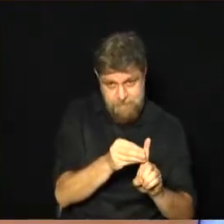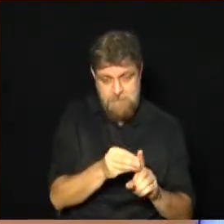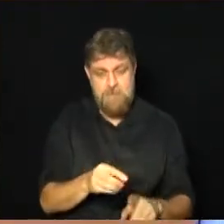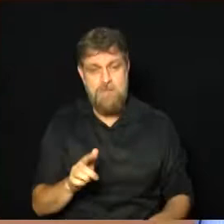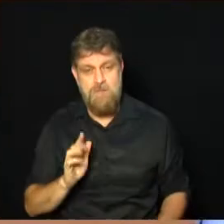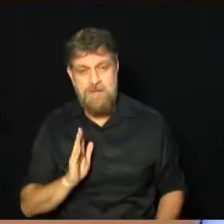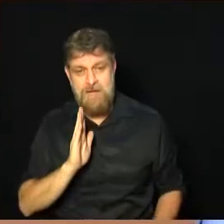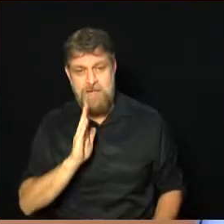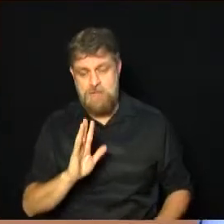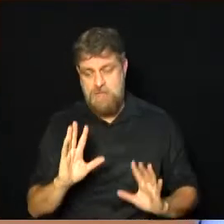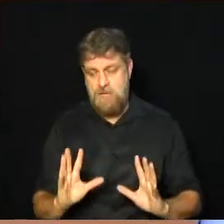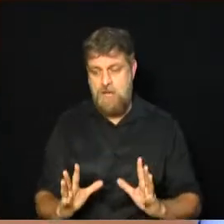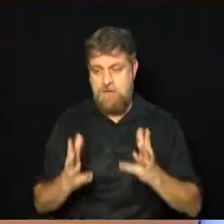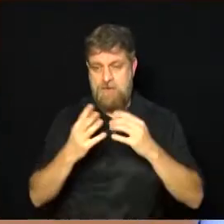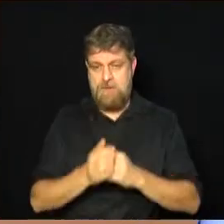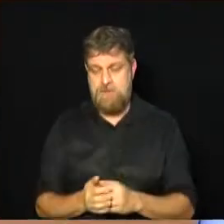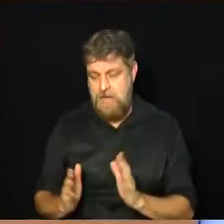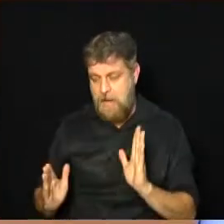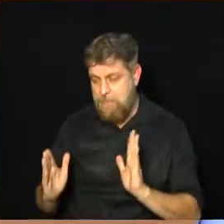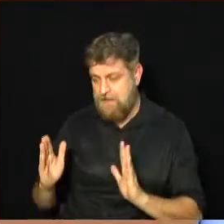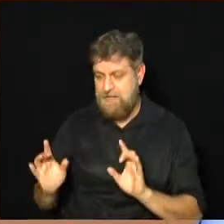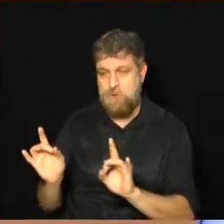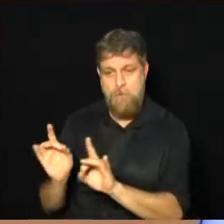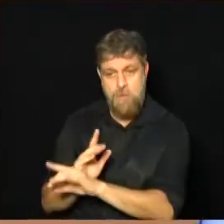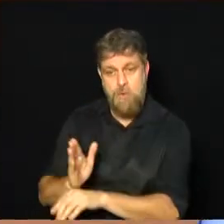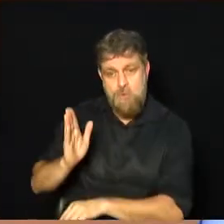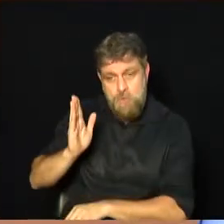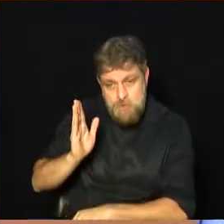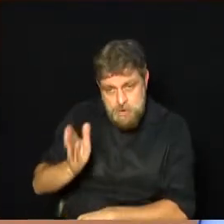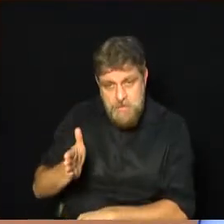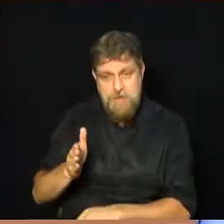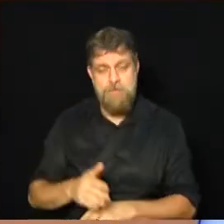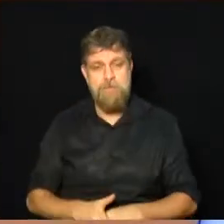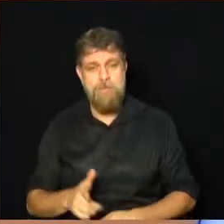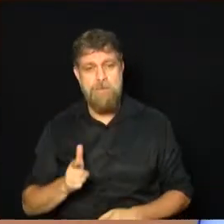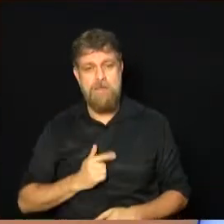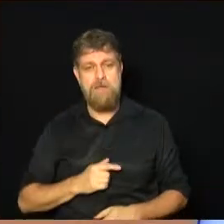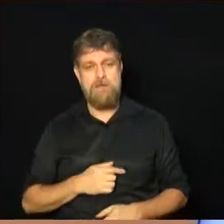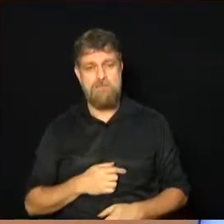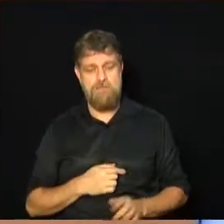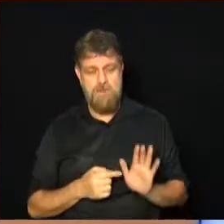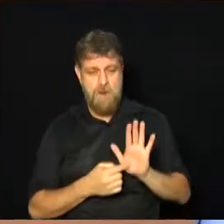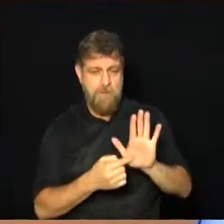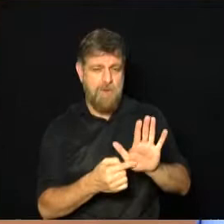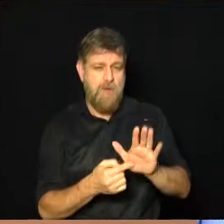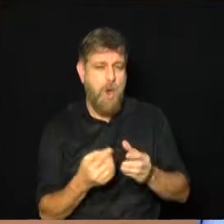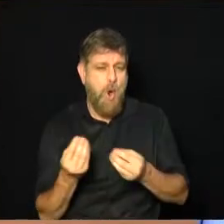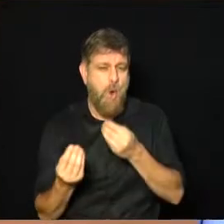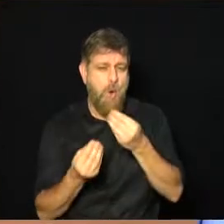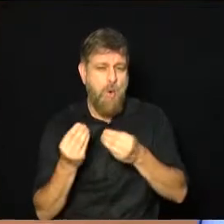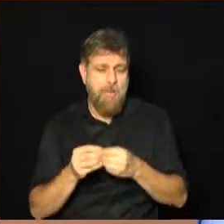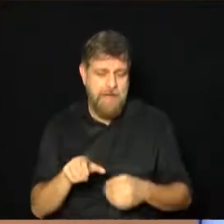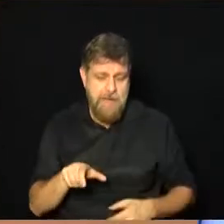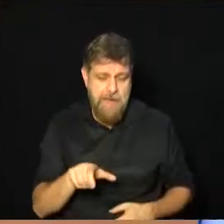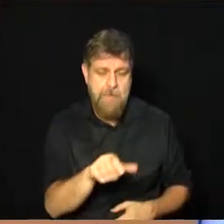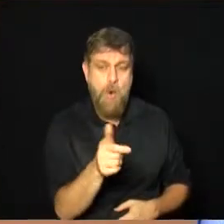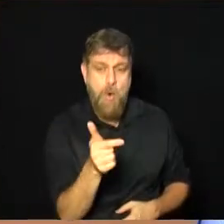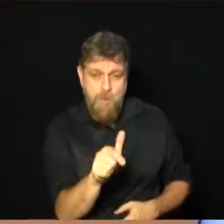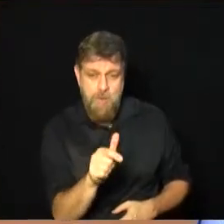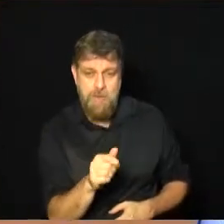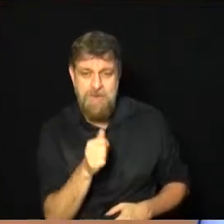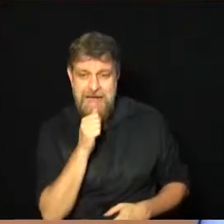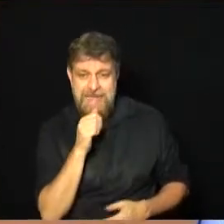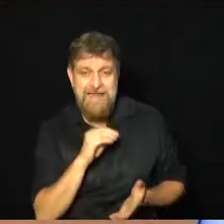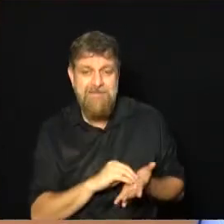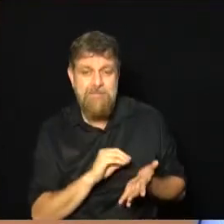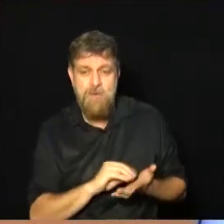já entrega desses trechos. E eu vou citar, então, os demais trechos, como é que eles estão, e só que antes eu